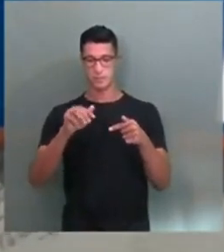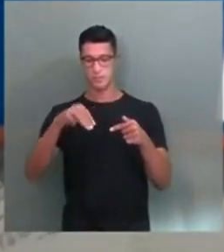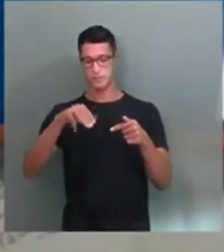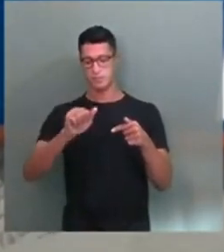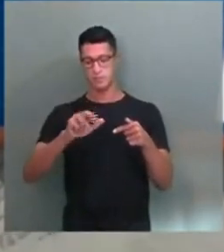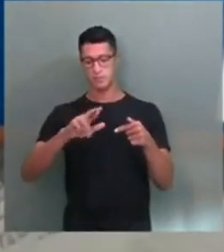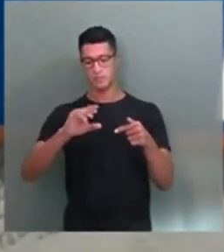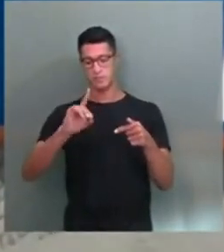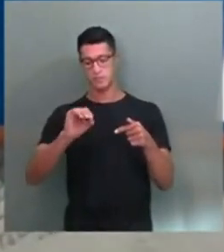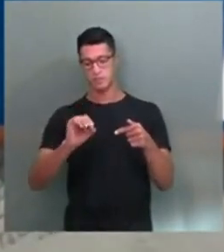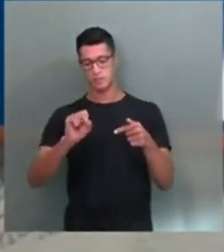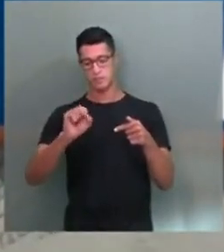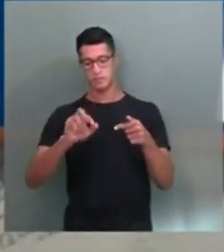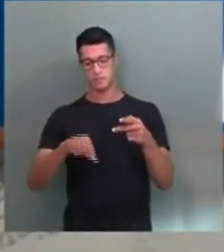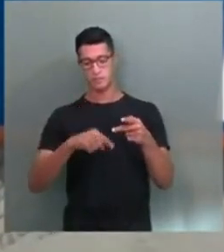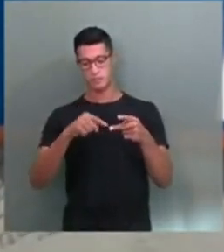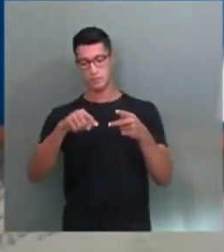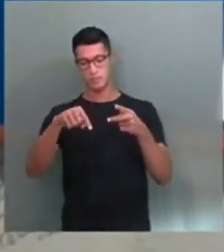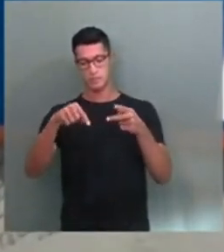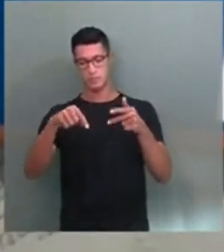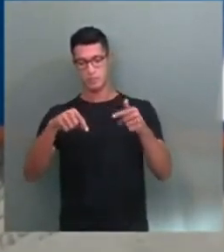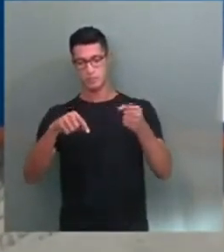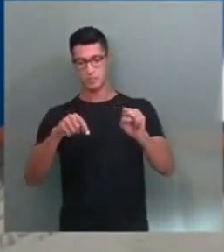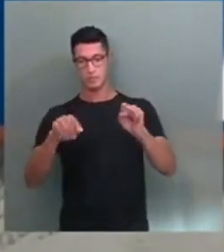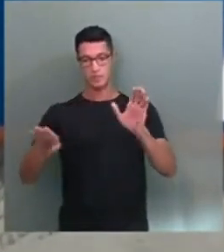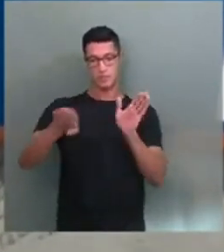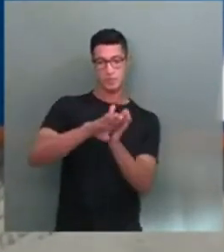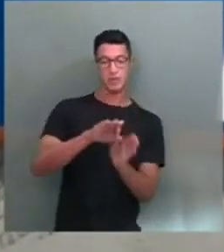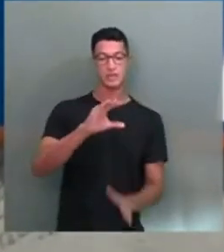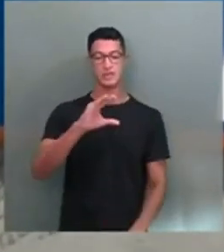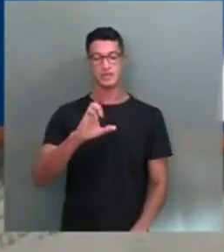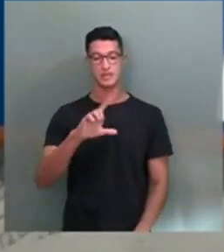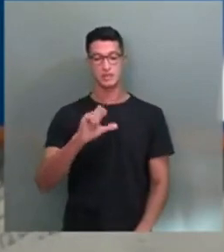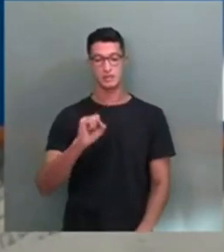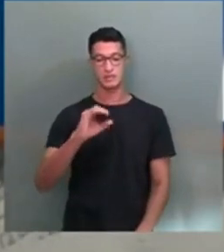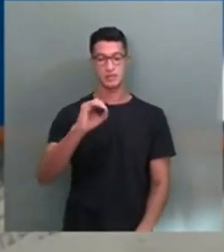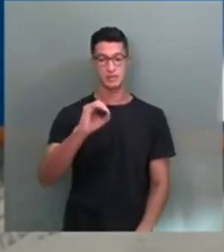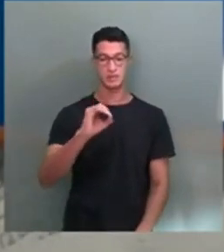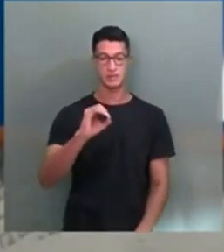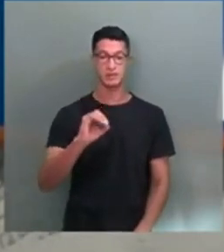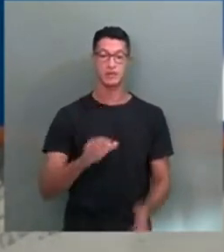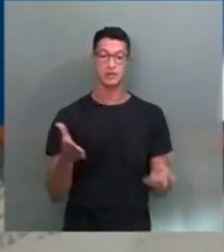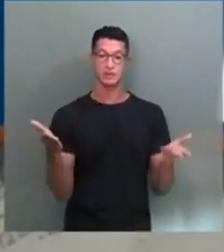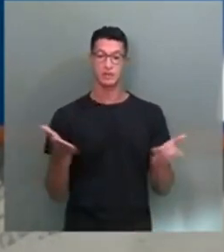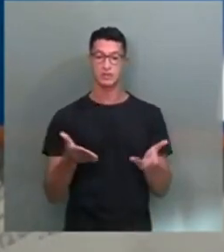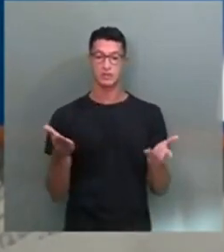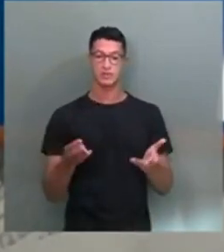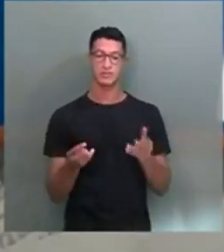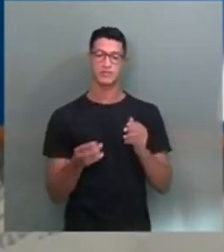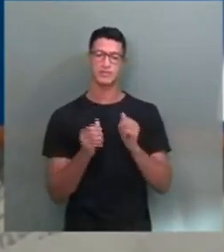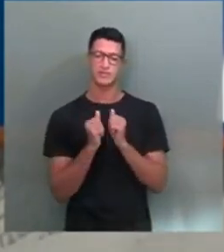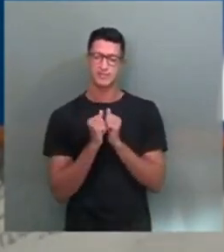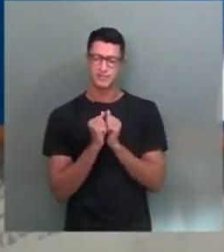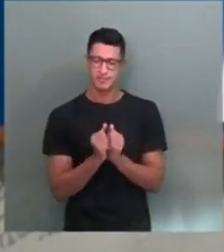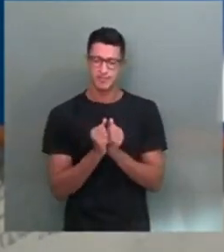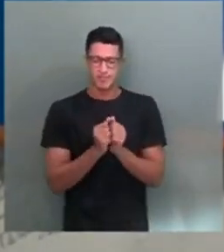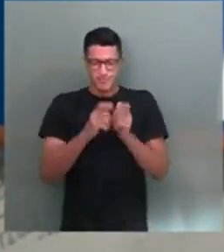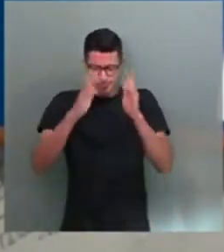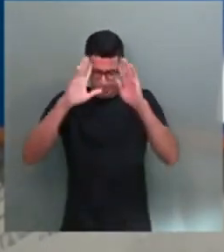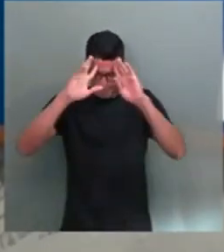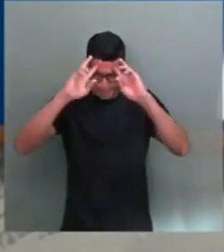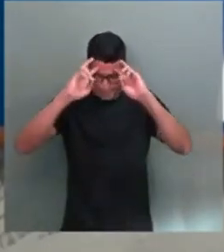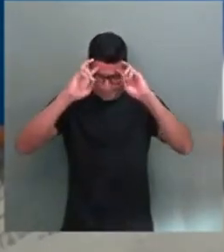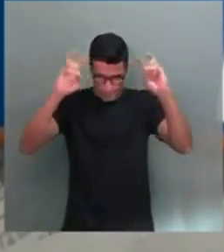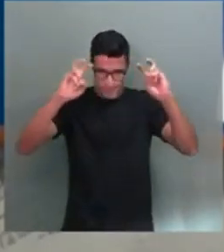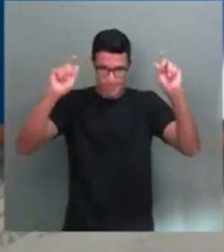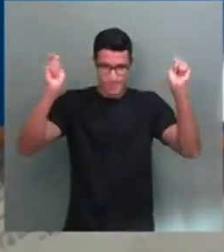Marcos Reis, chegando até o Celso Cavalcante, que hoje, com muita competência,